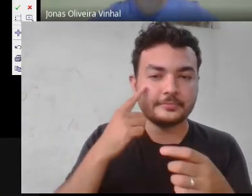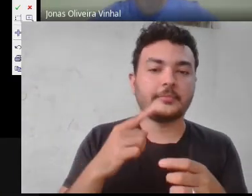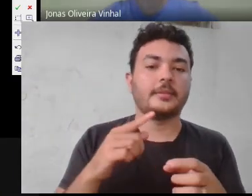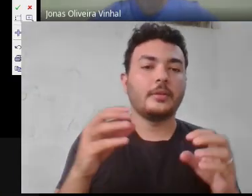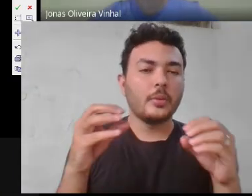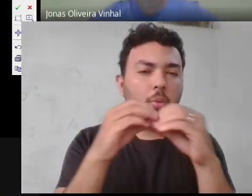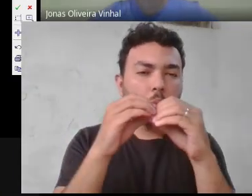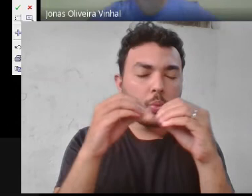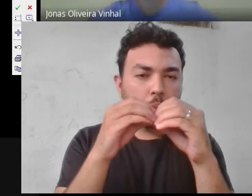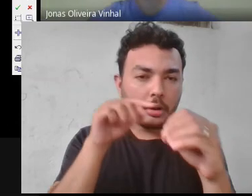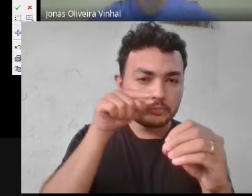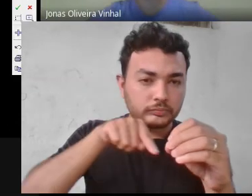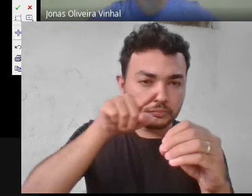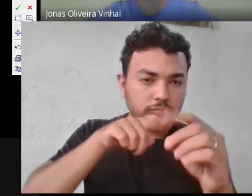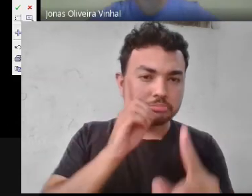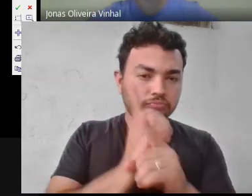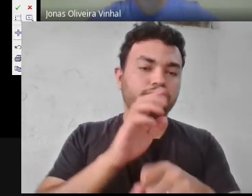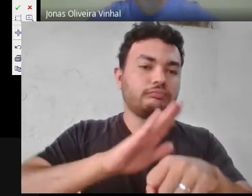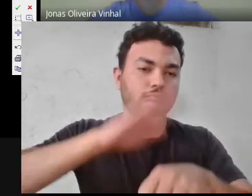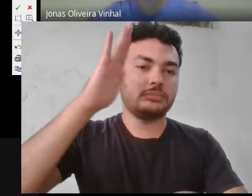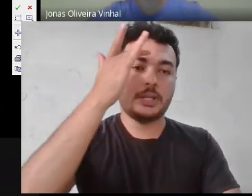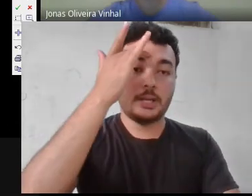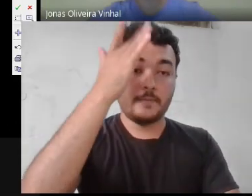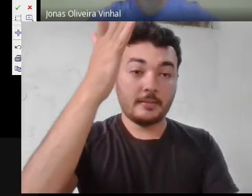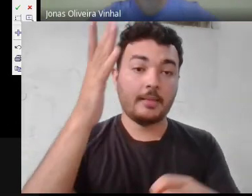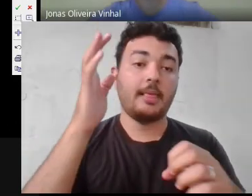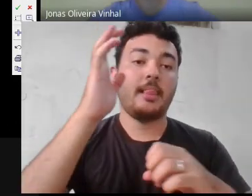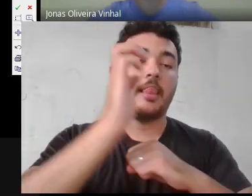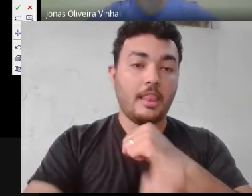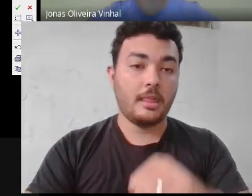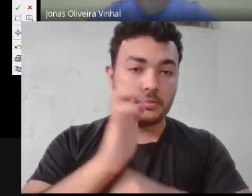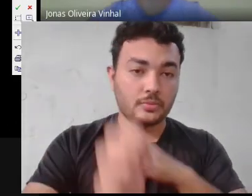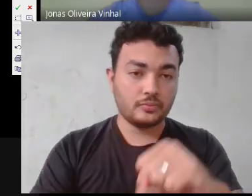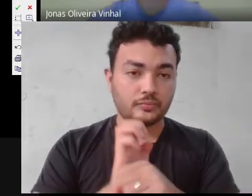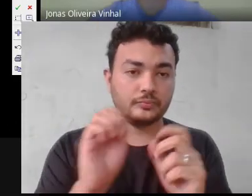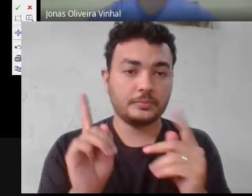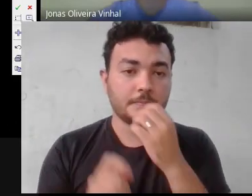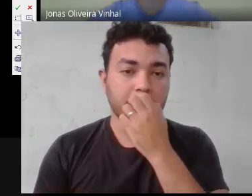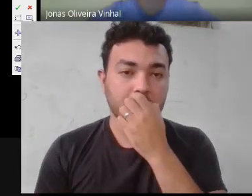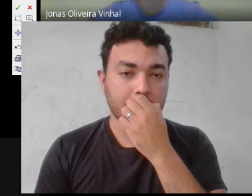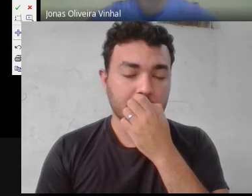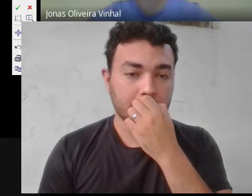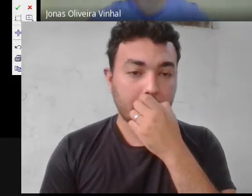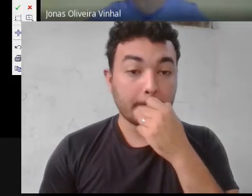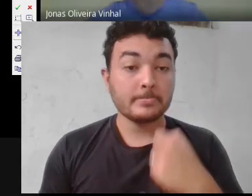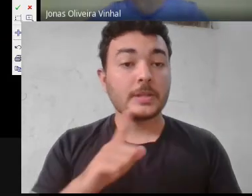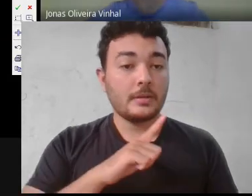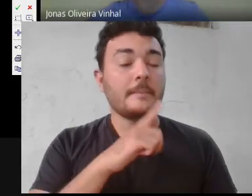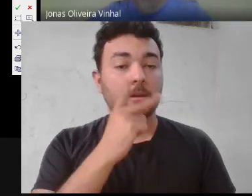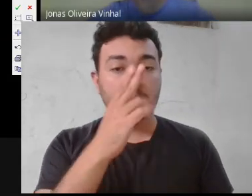tá bem? Mas em qualquer parte dessas figuras aqui, os elétrons podem ser encontrados. Nessa região aqui, a gente tem